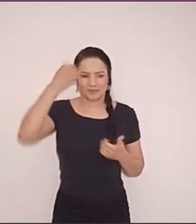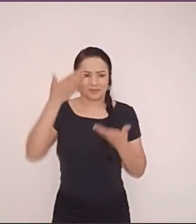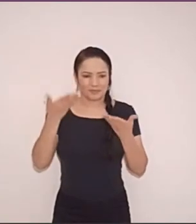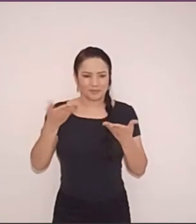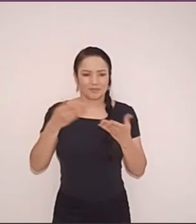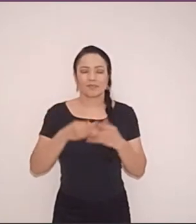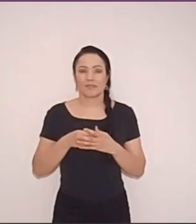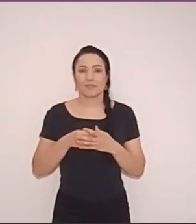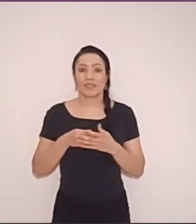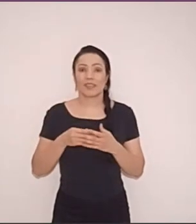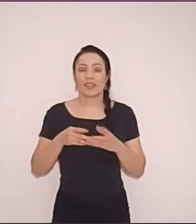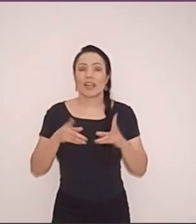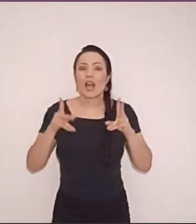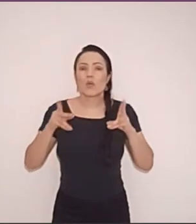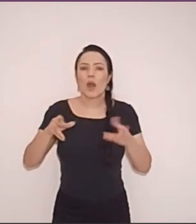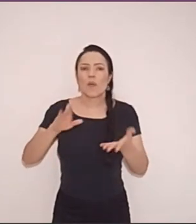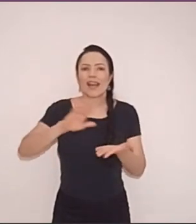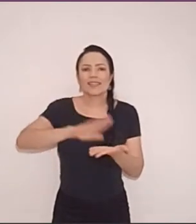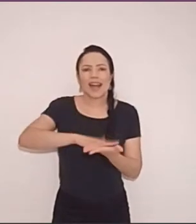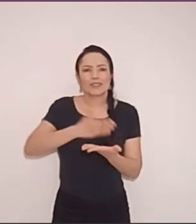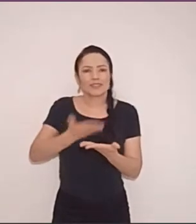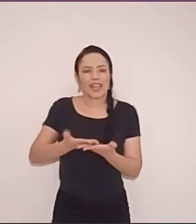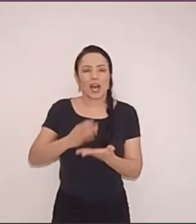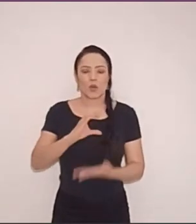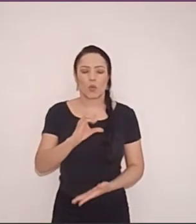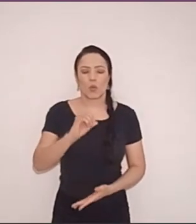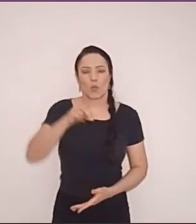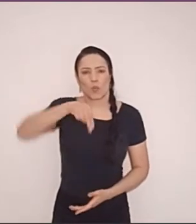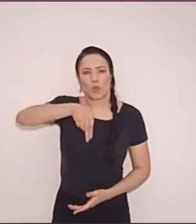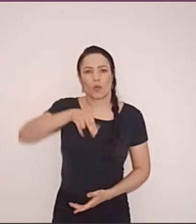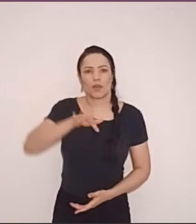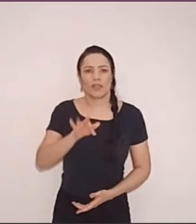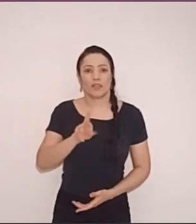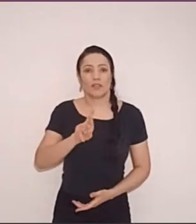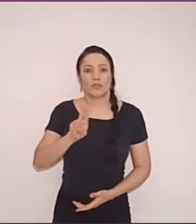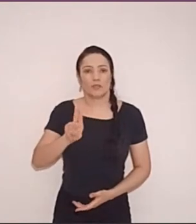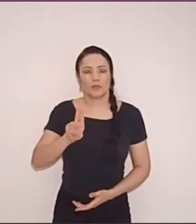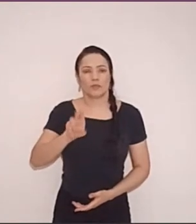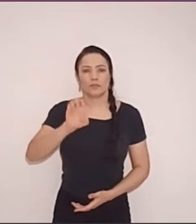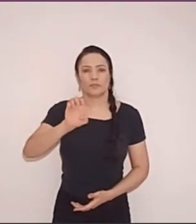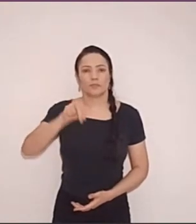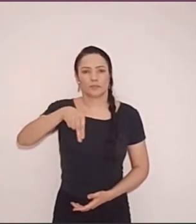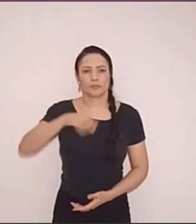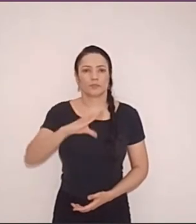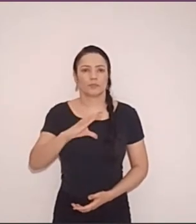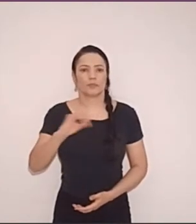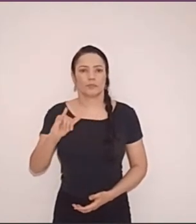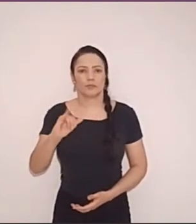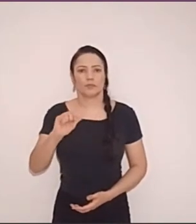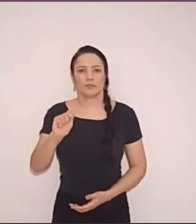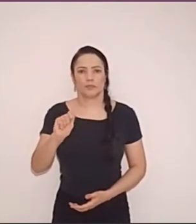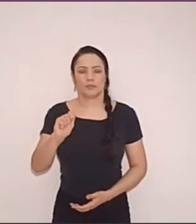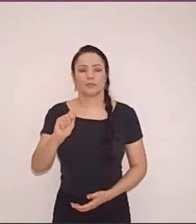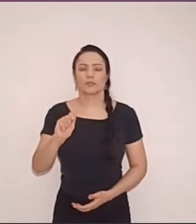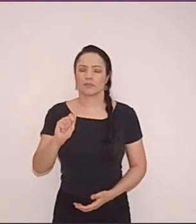sendo uma tradução da confluência né que nega o Bispo Nogueira trás assim para gente né Essa